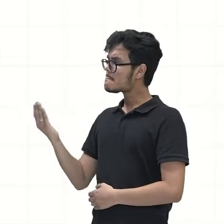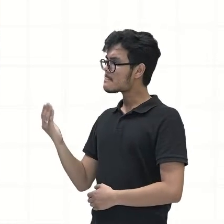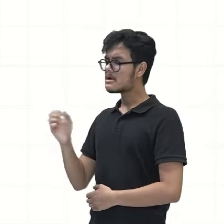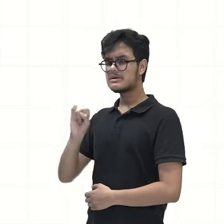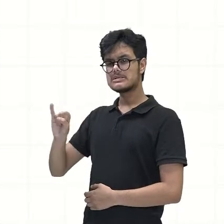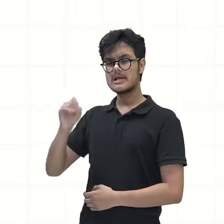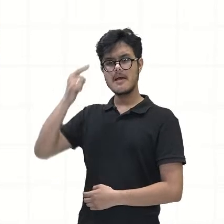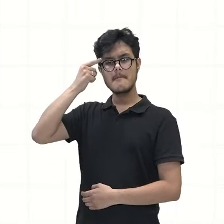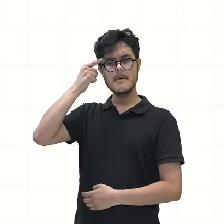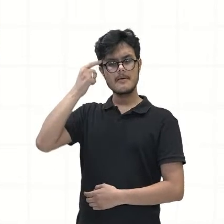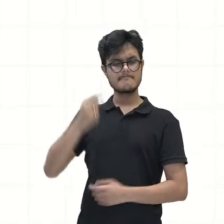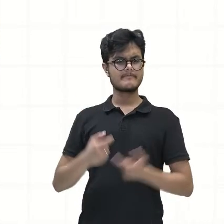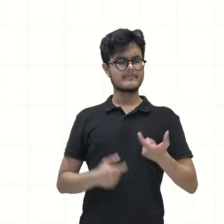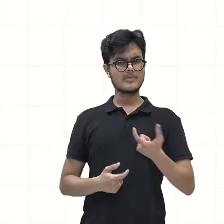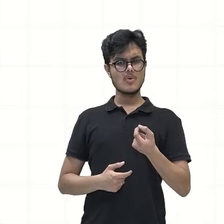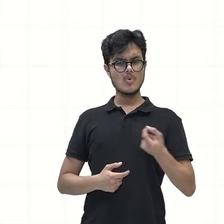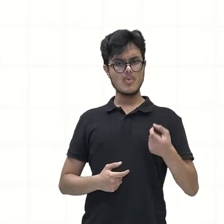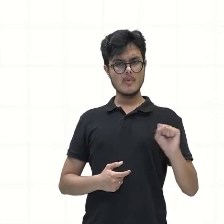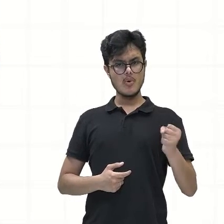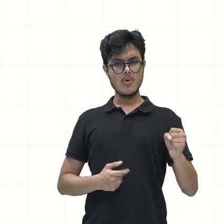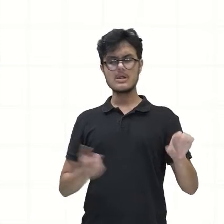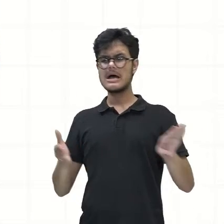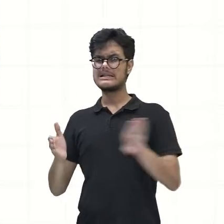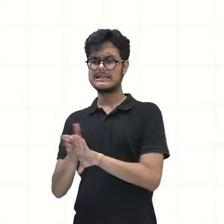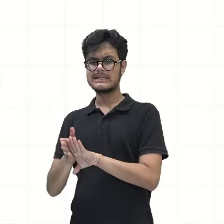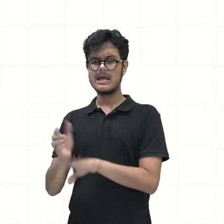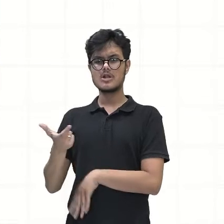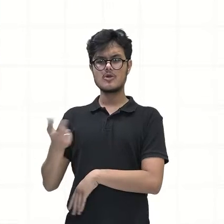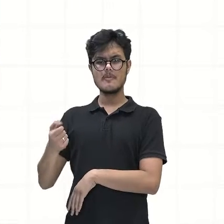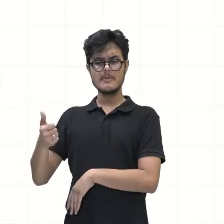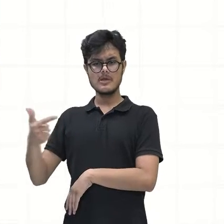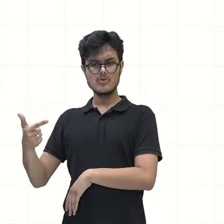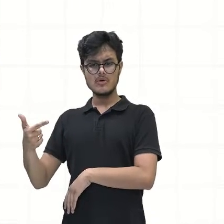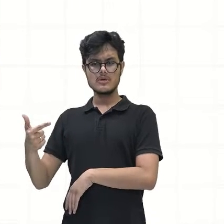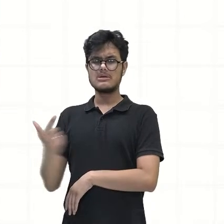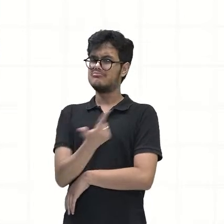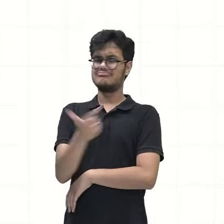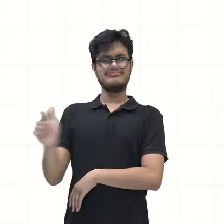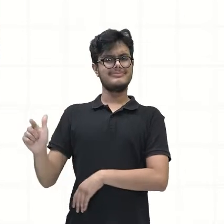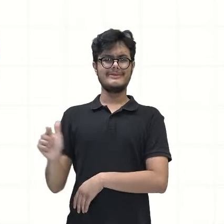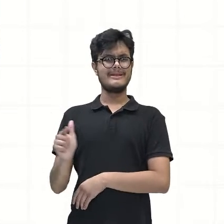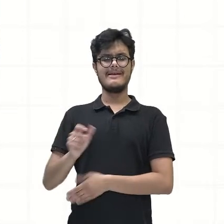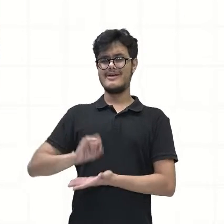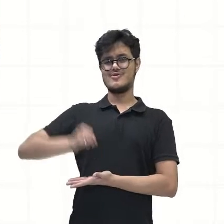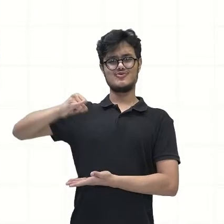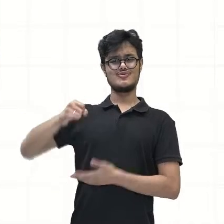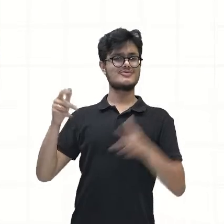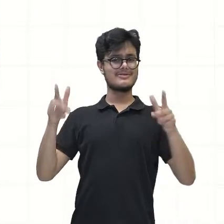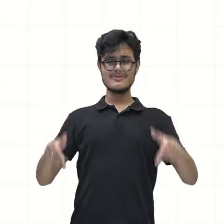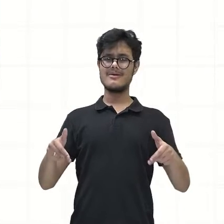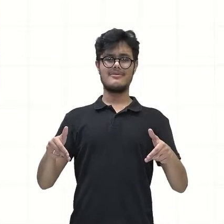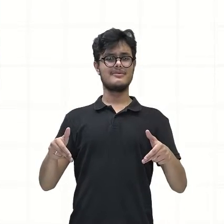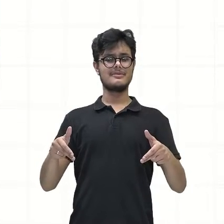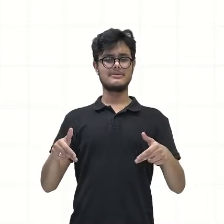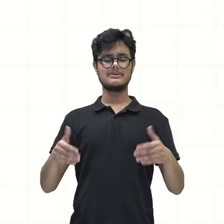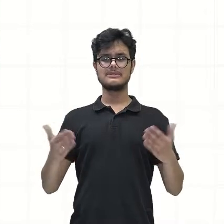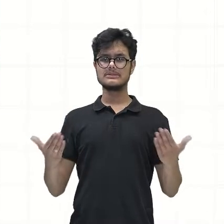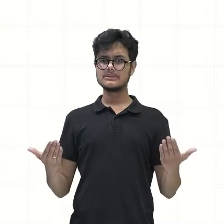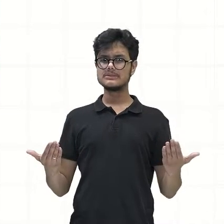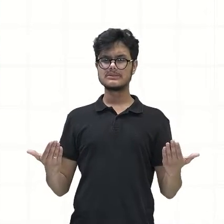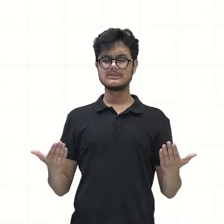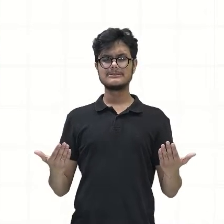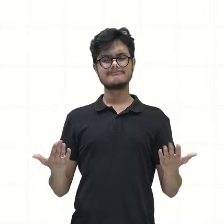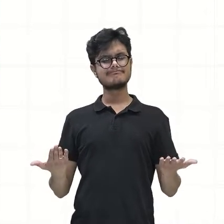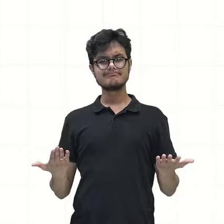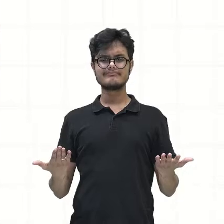imaginar que de 2008 a 2012 não teve aumento nenhum na taxa de juros. Beleza? Então é